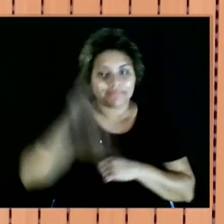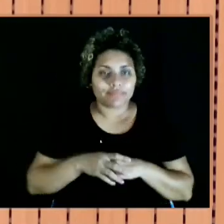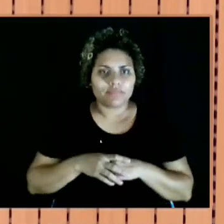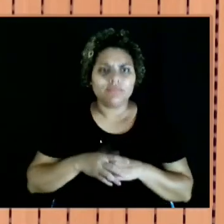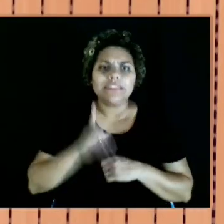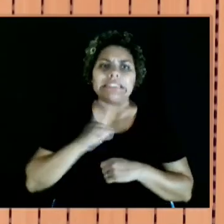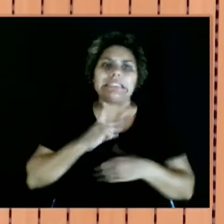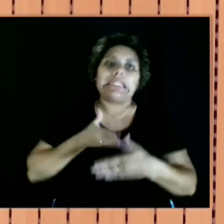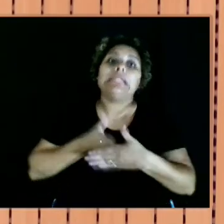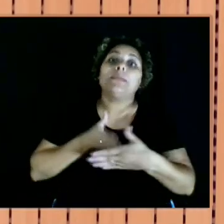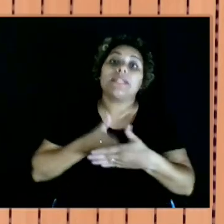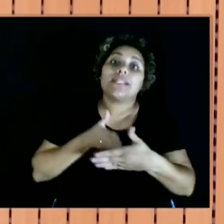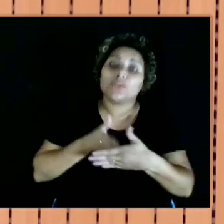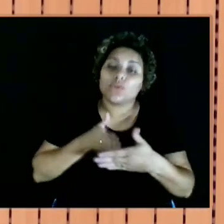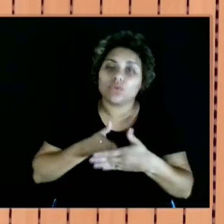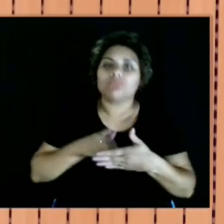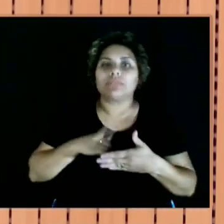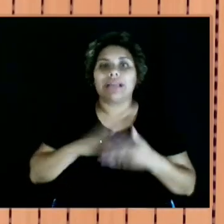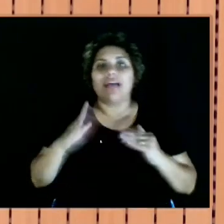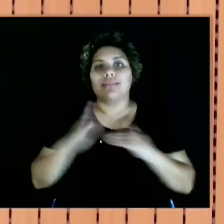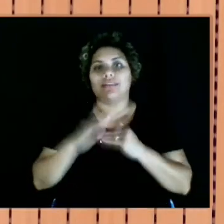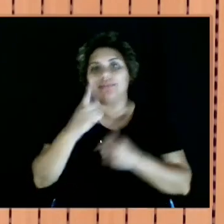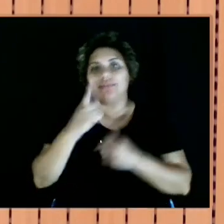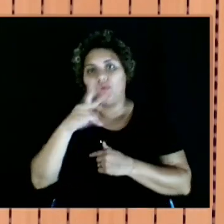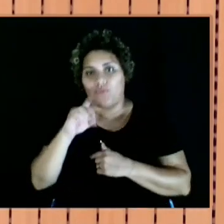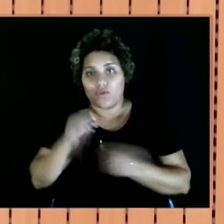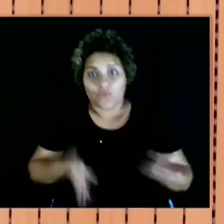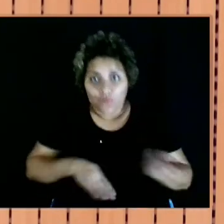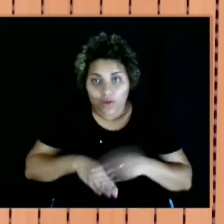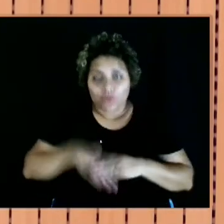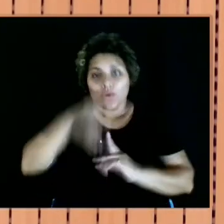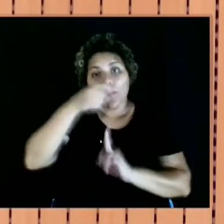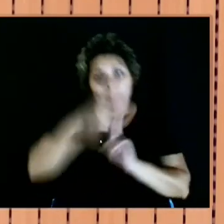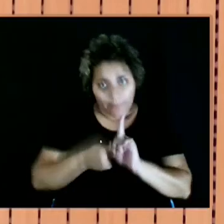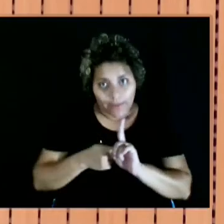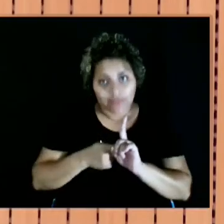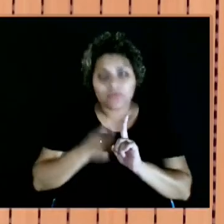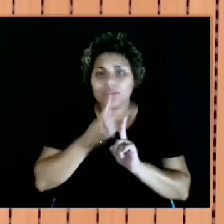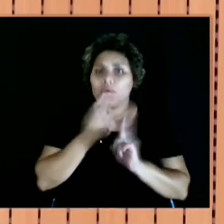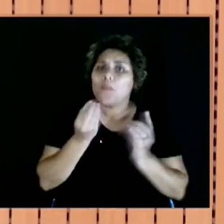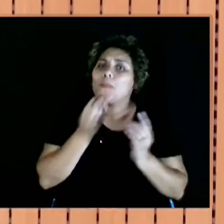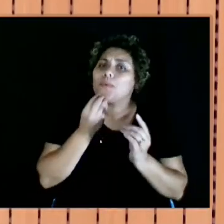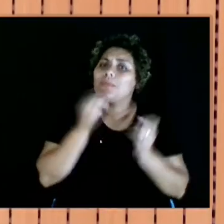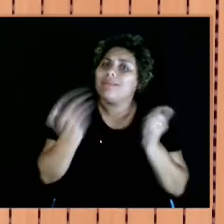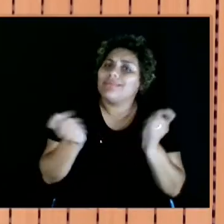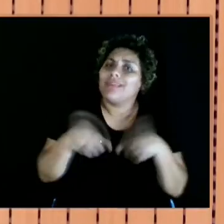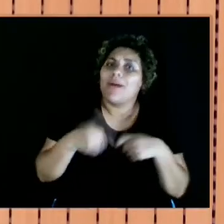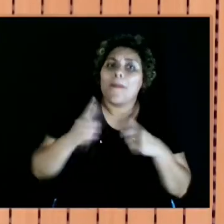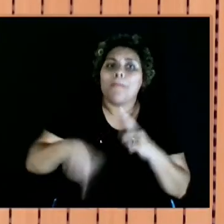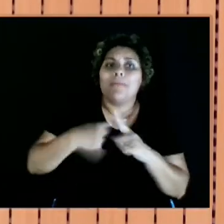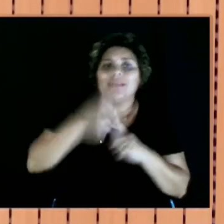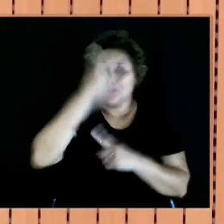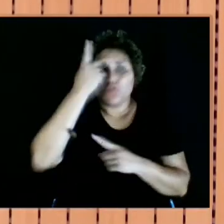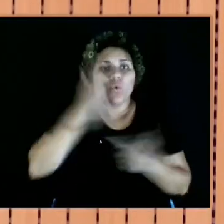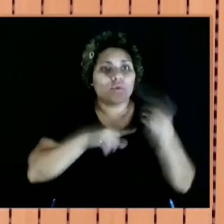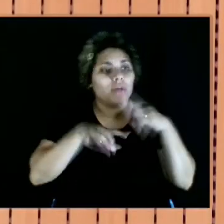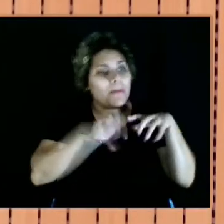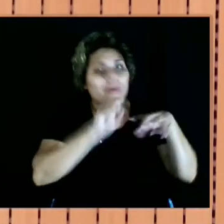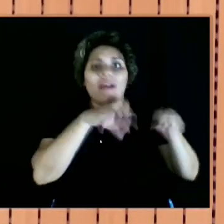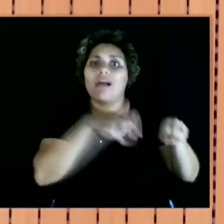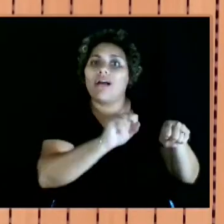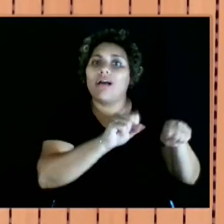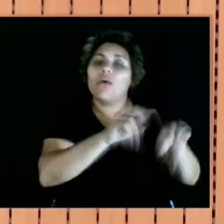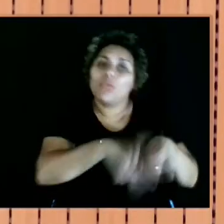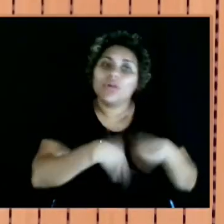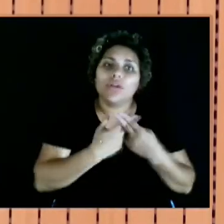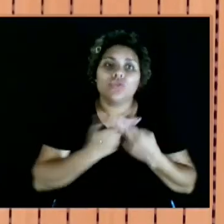distribuição de 120 fraldas mensais, você possibilita que mais pessoas possam adquirir. Então, assim, o banco de fraldas ele vai